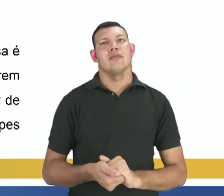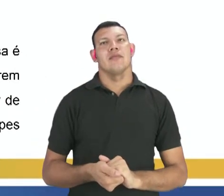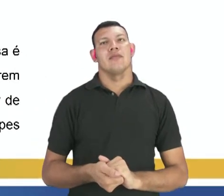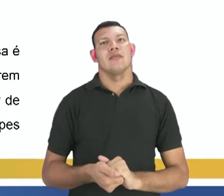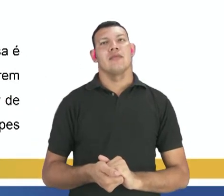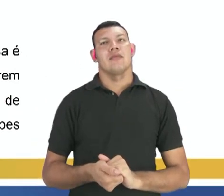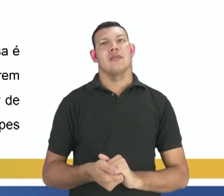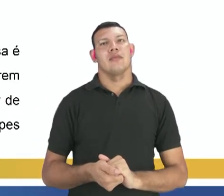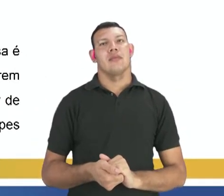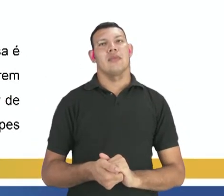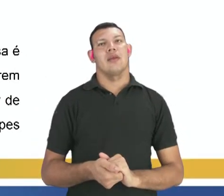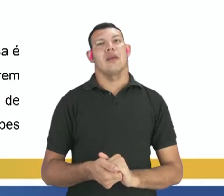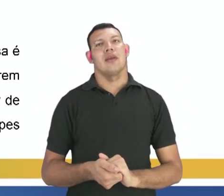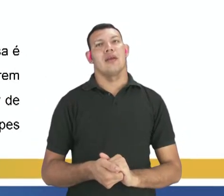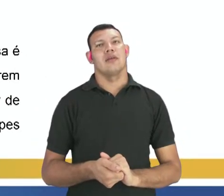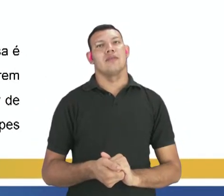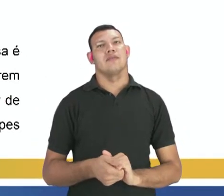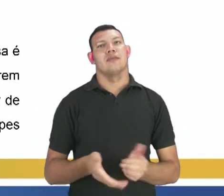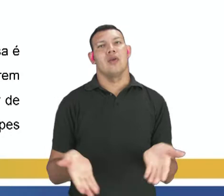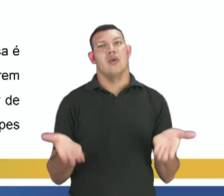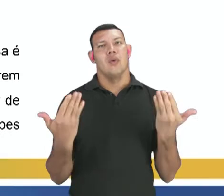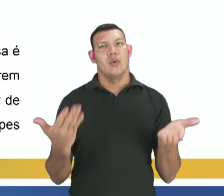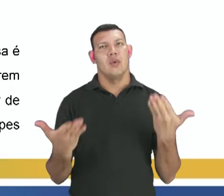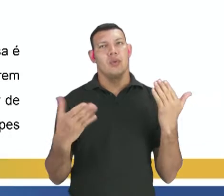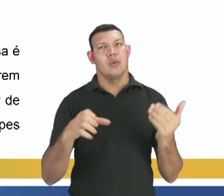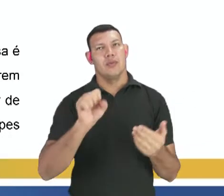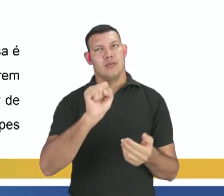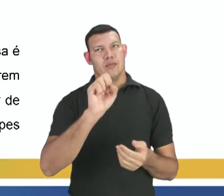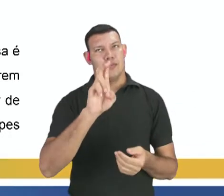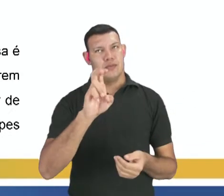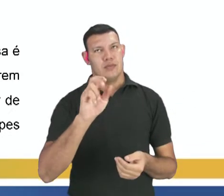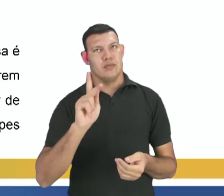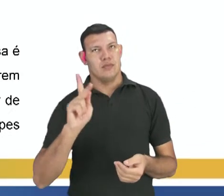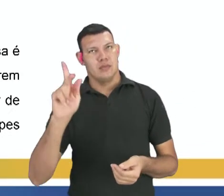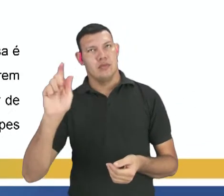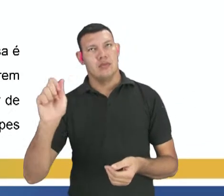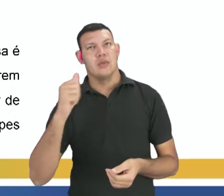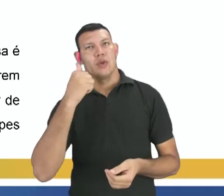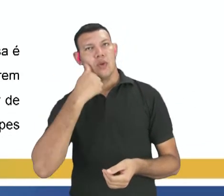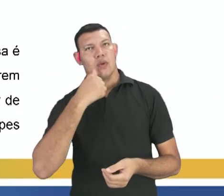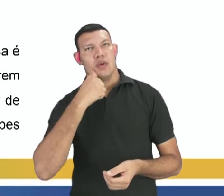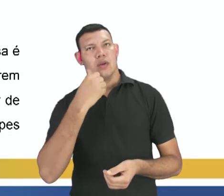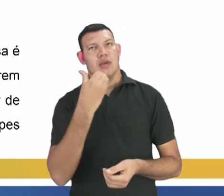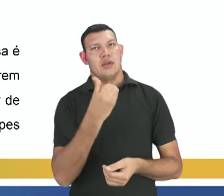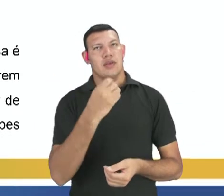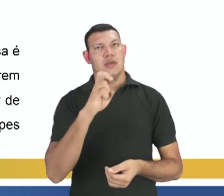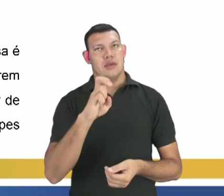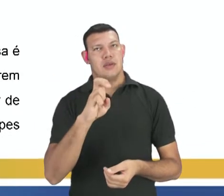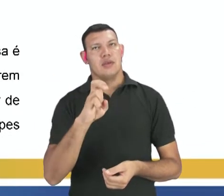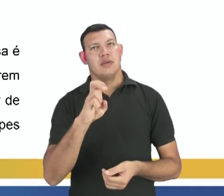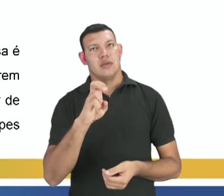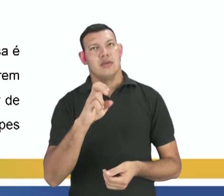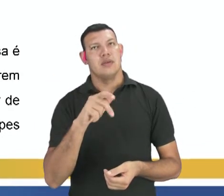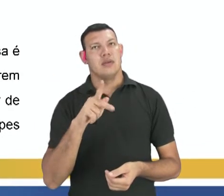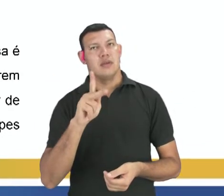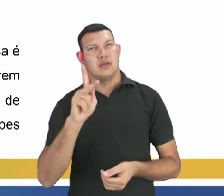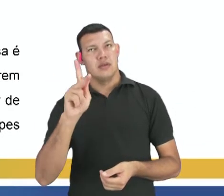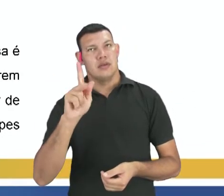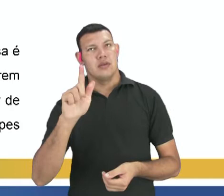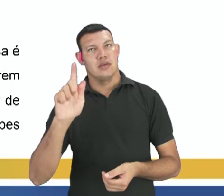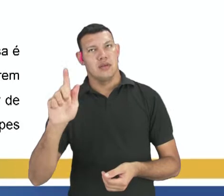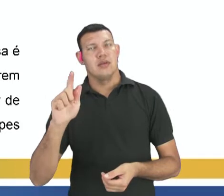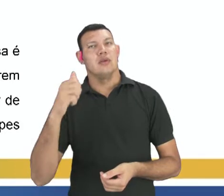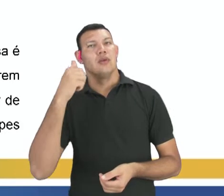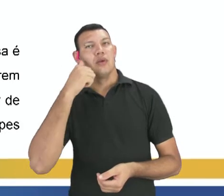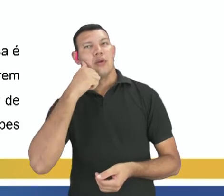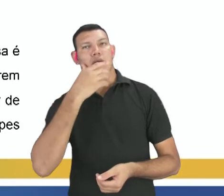para mulheres, quilos no caso, né? O médio de 85 quilos até 115 quilos para